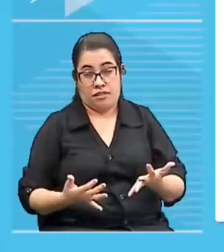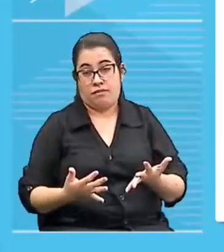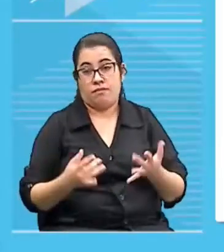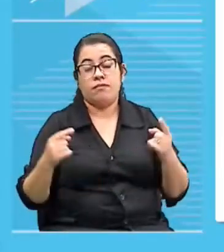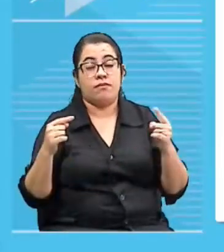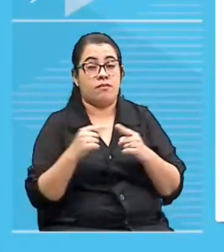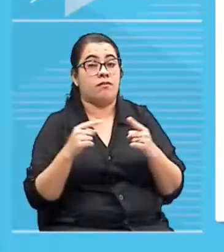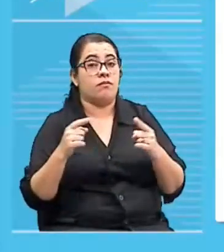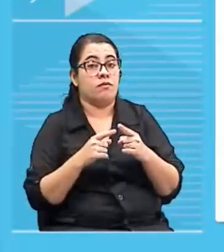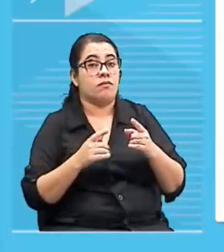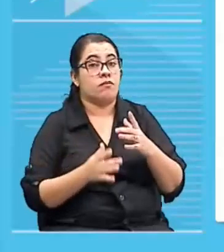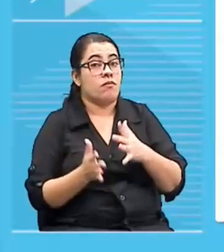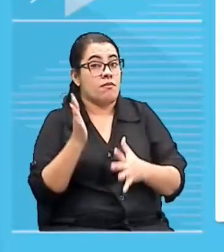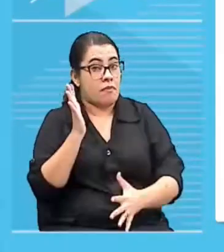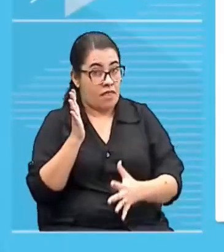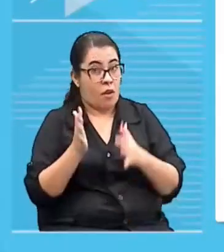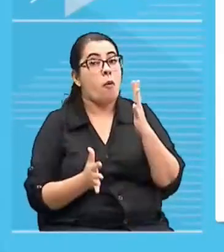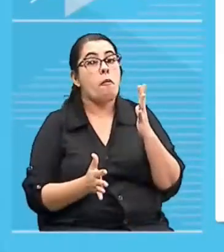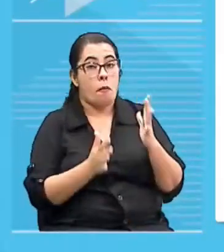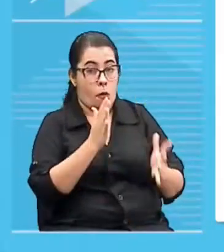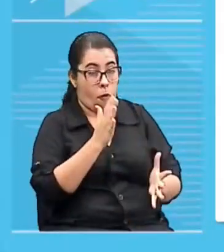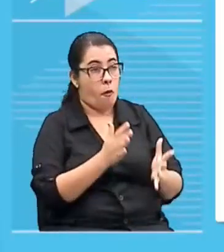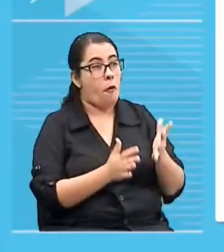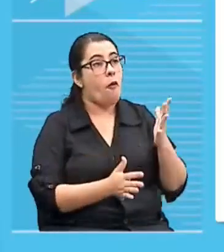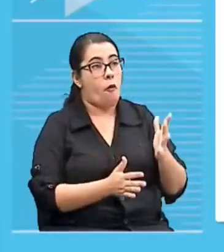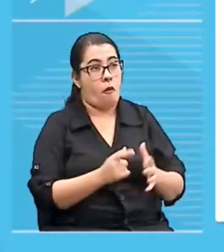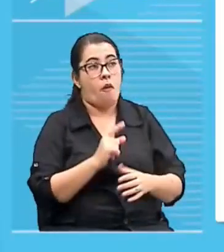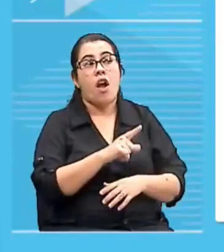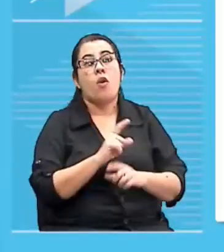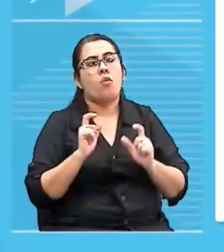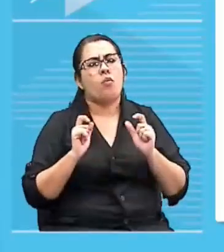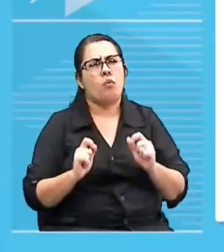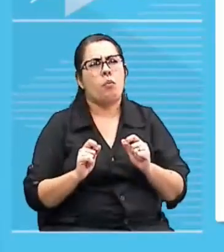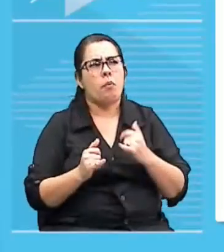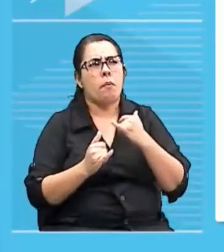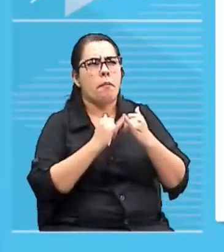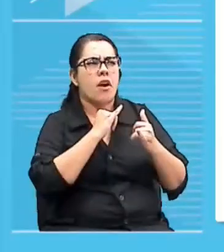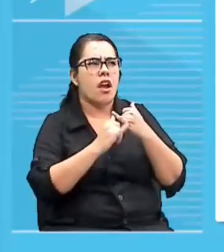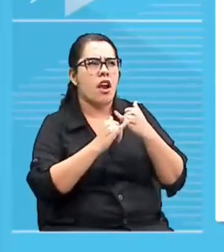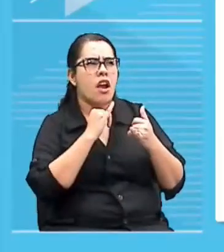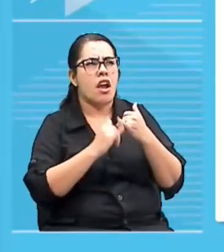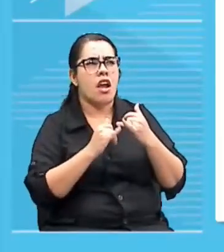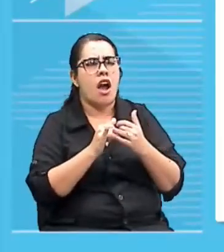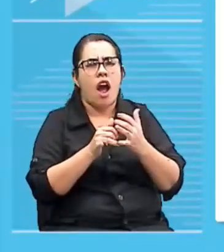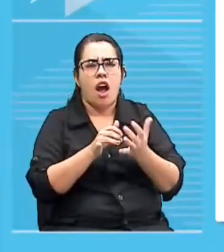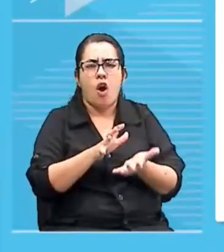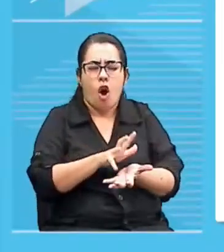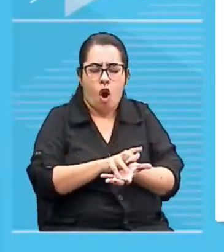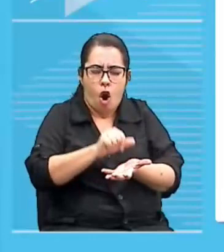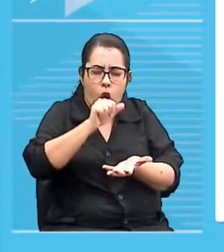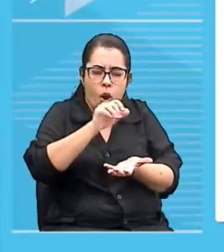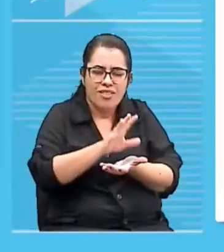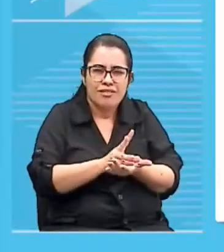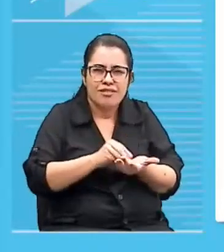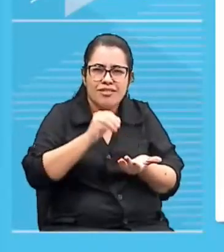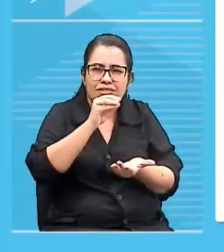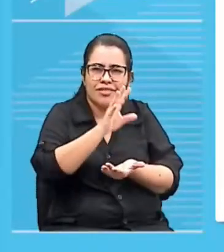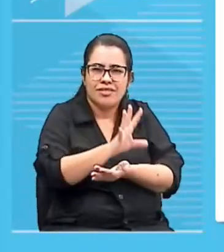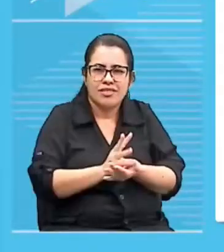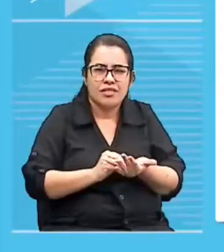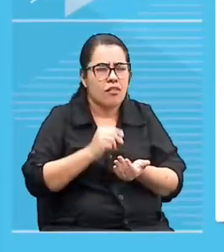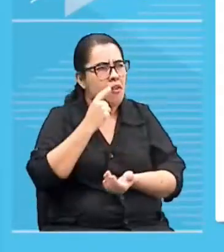exemplo de um robô que ele é como se fosse uma grande impressora. Quero que